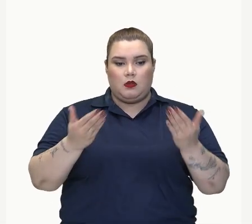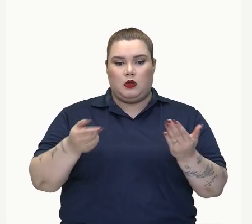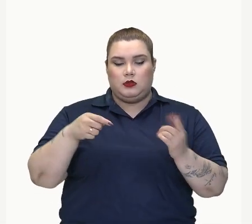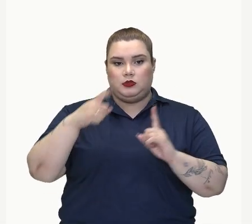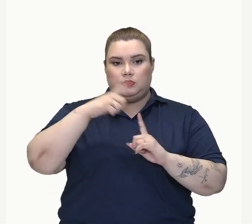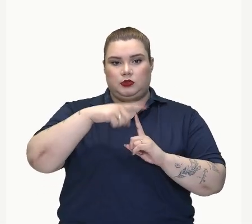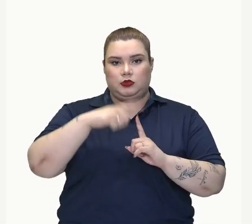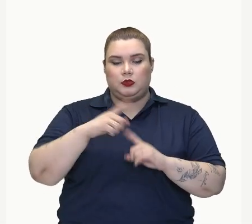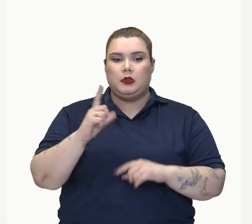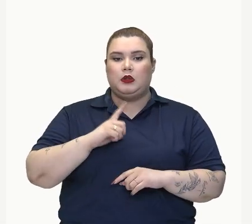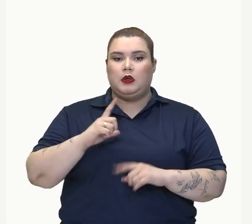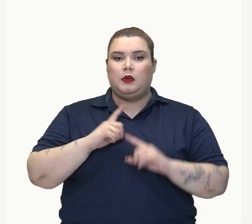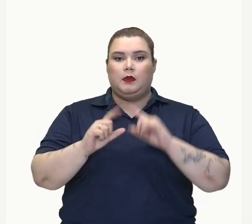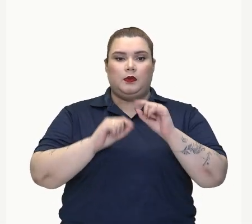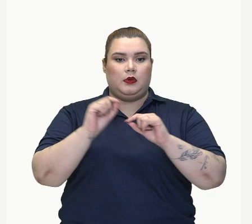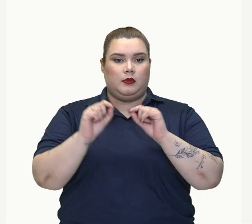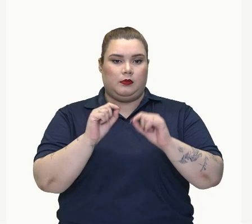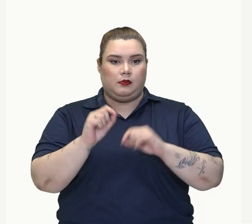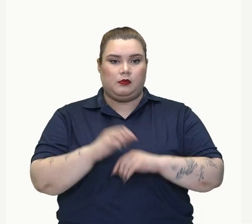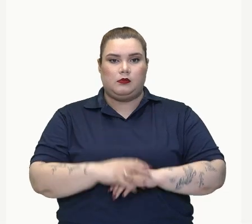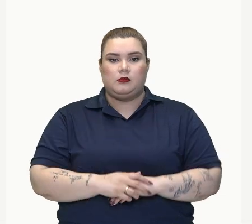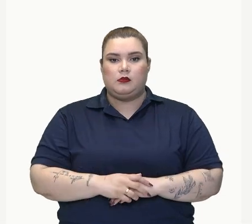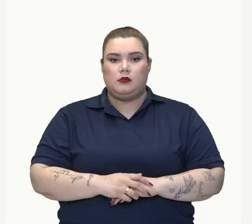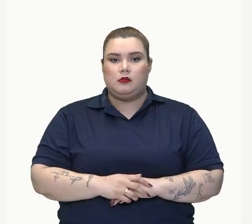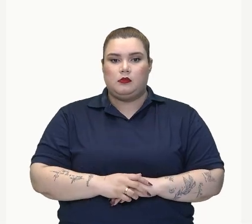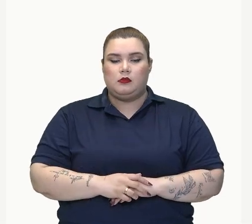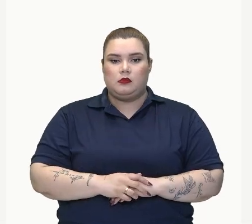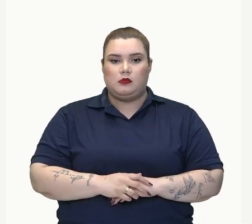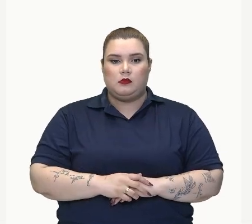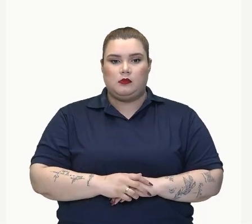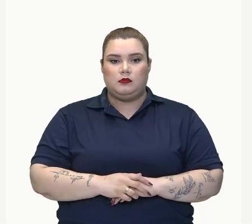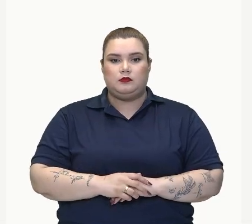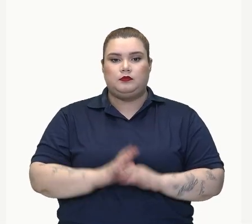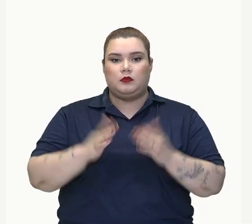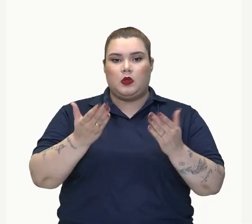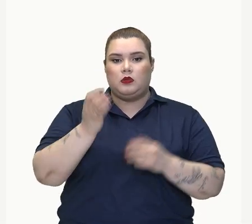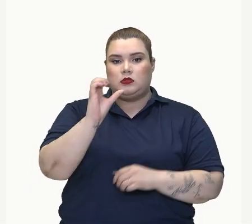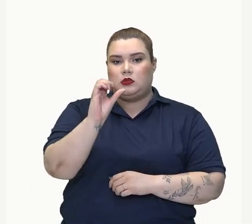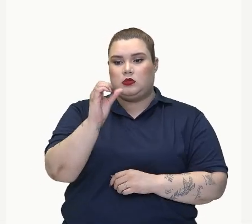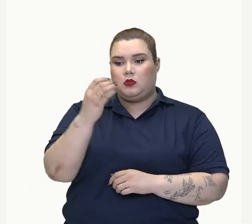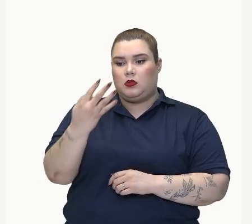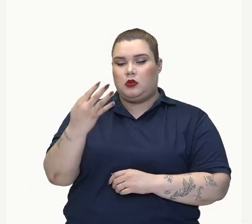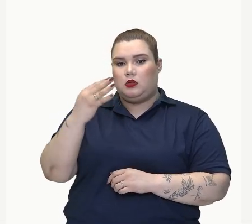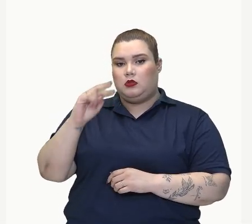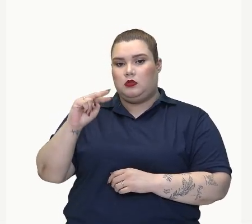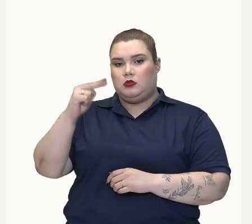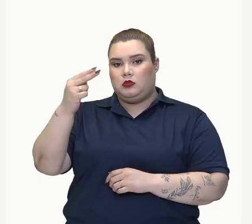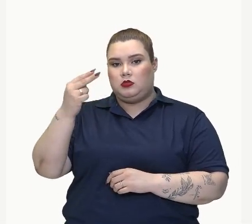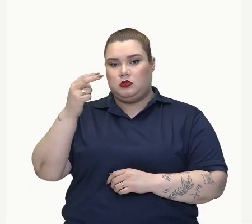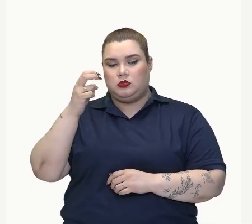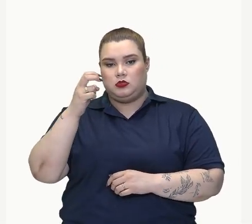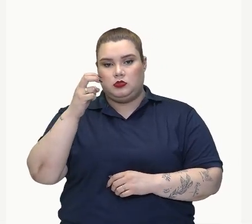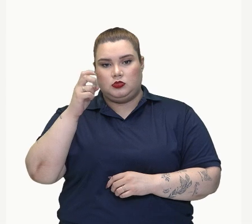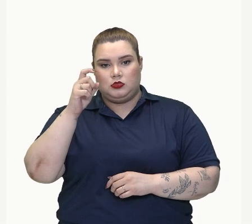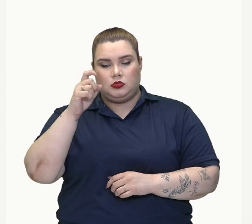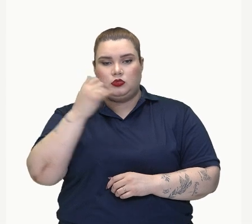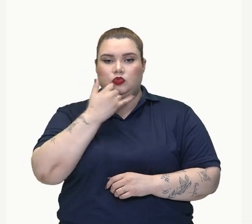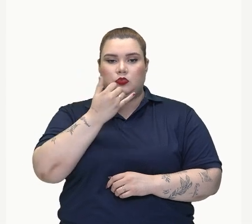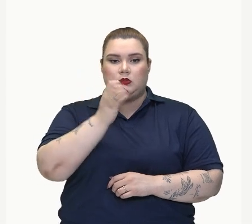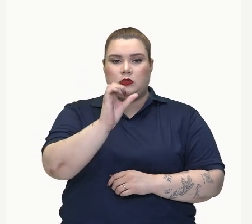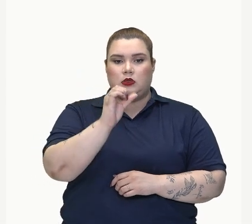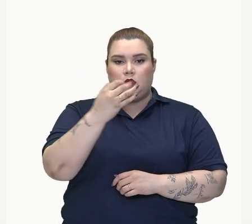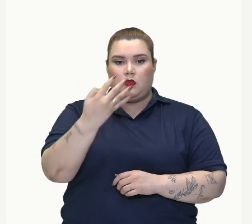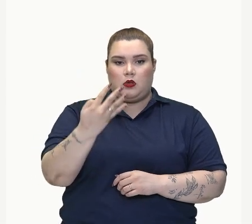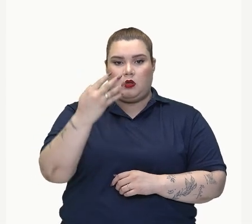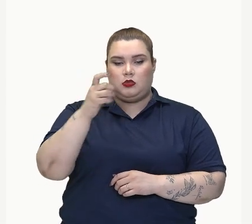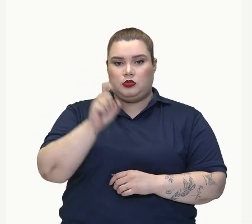exemplo, nós podemos aqui, ó, dividir toda a nossa expressão por 6.400, que é exatamente esse